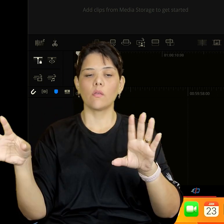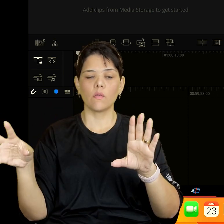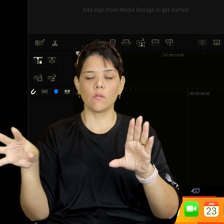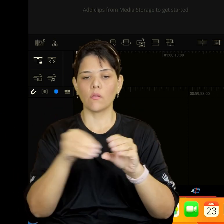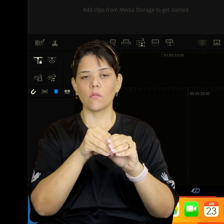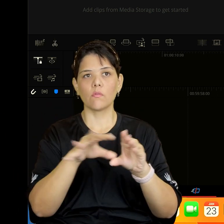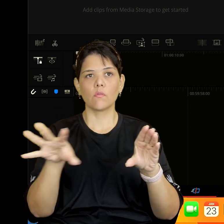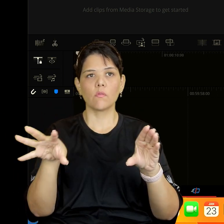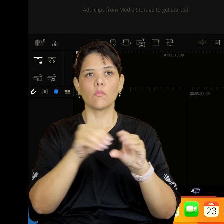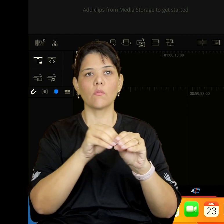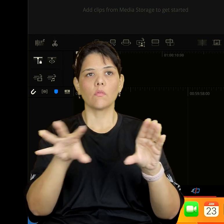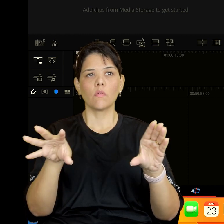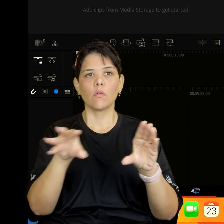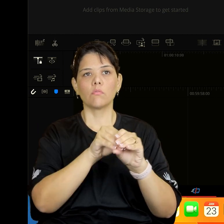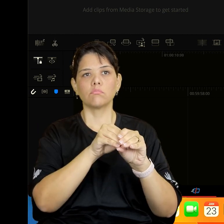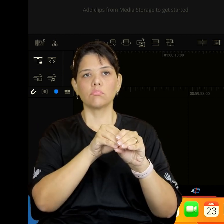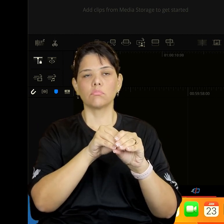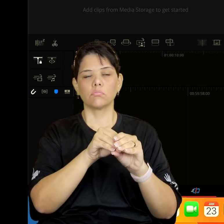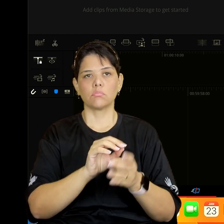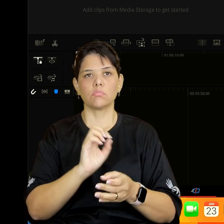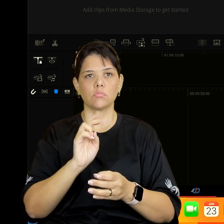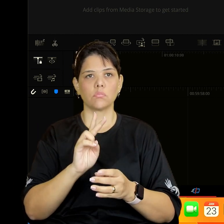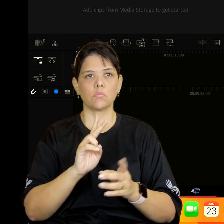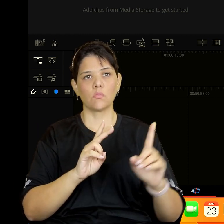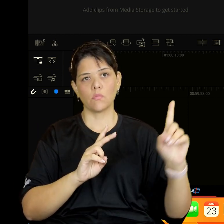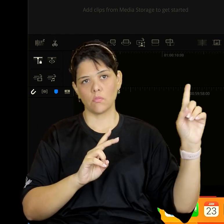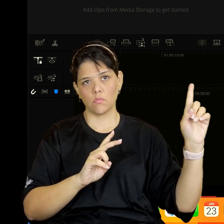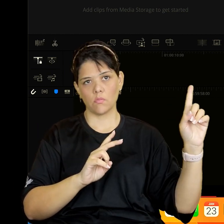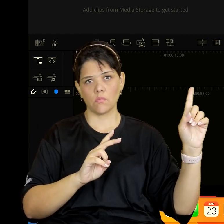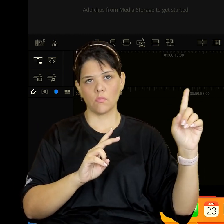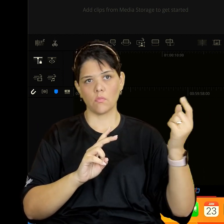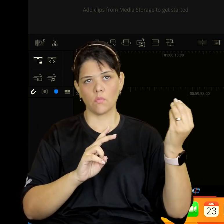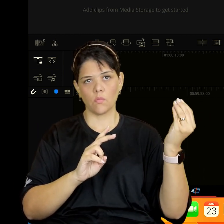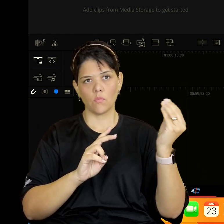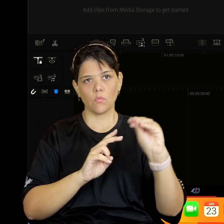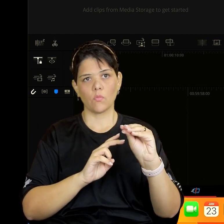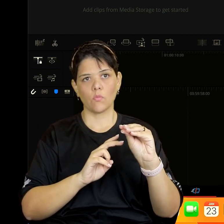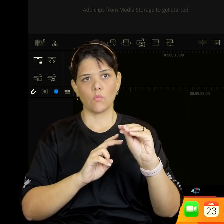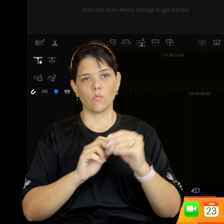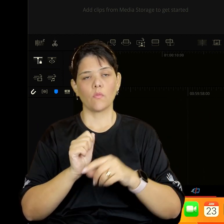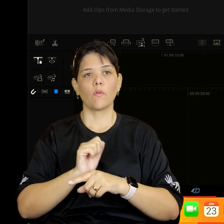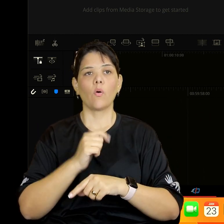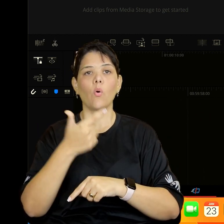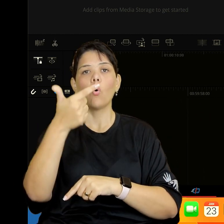Eu vou fazer uma coisa para vocês. Eu vou trocar o projeto. Vamos trocar de filme.